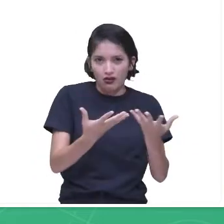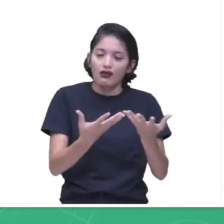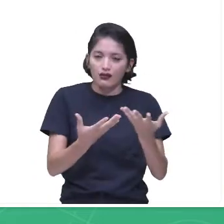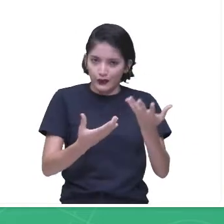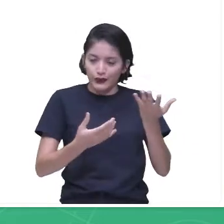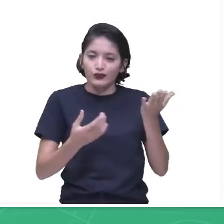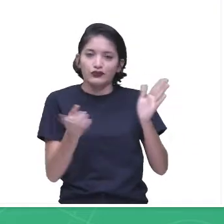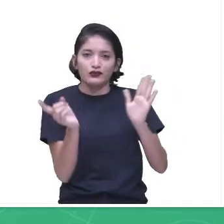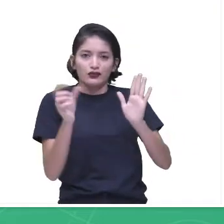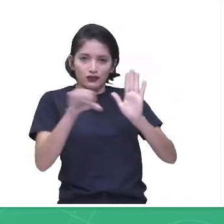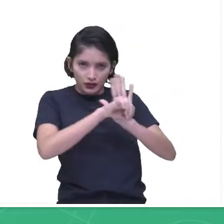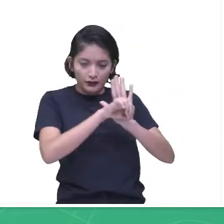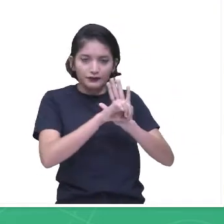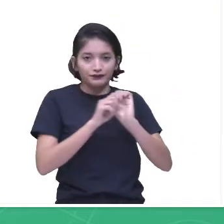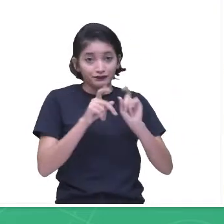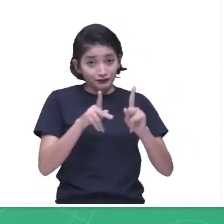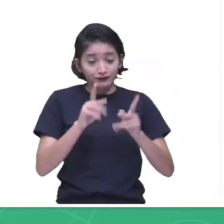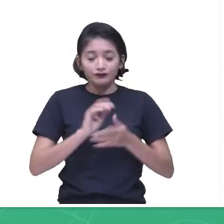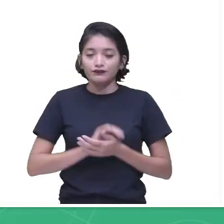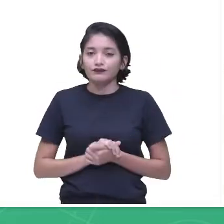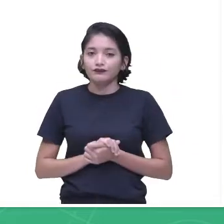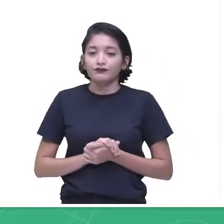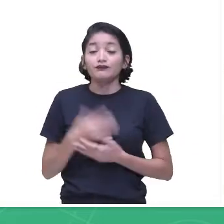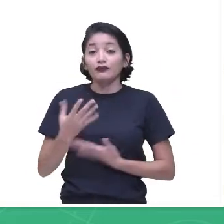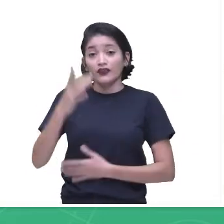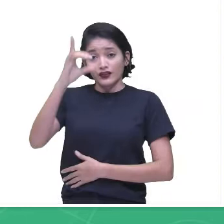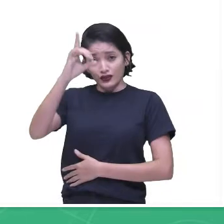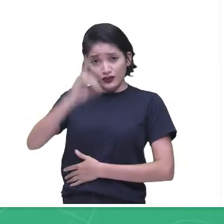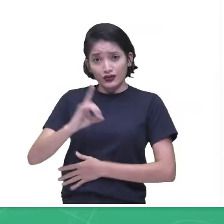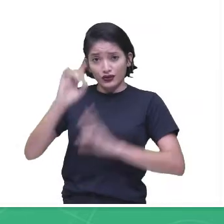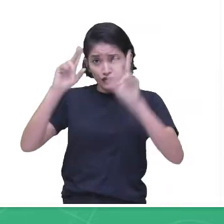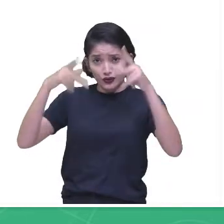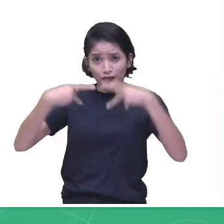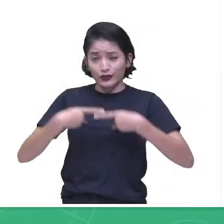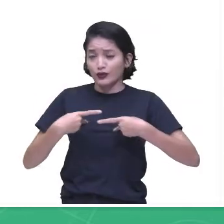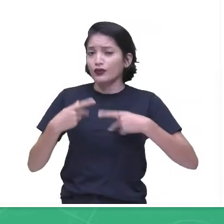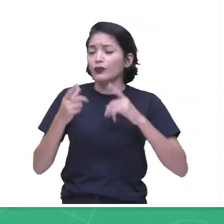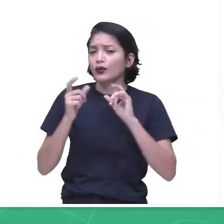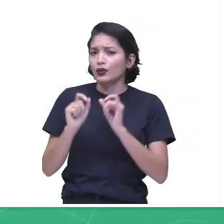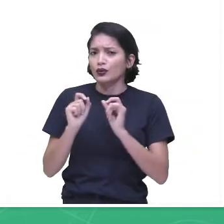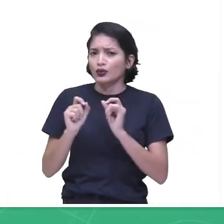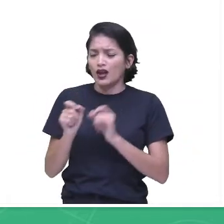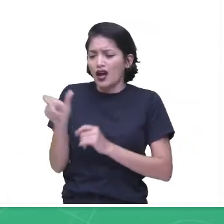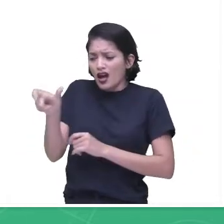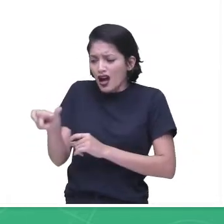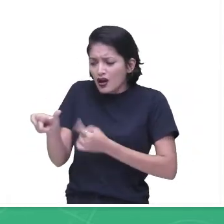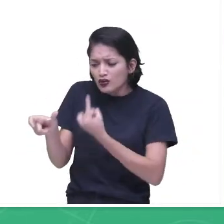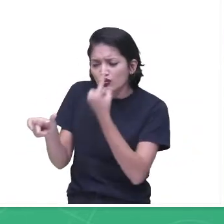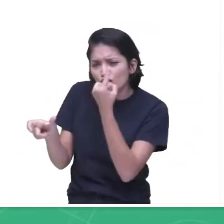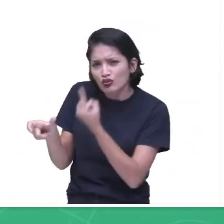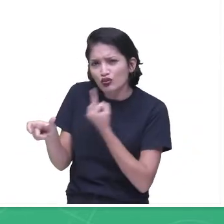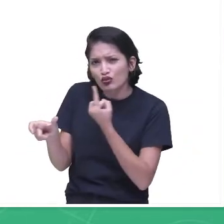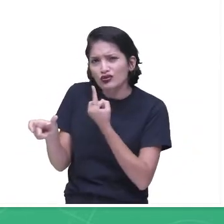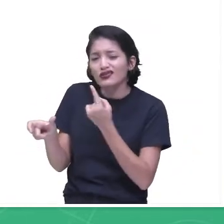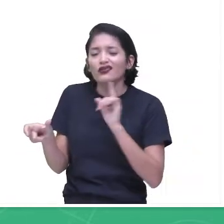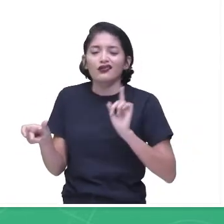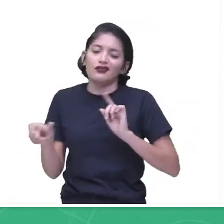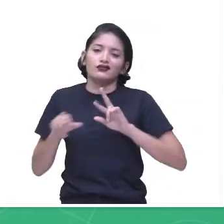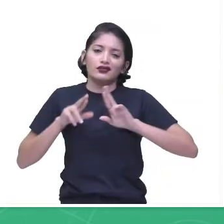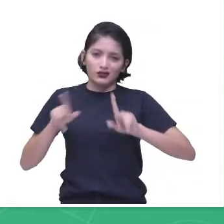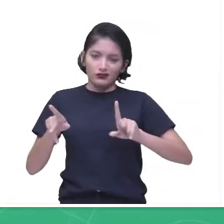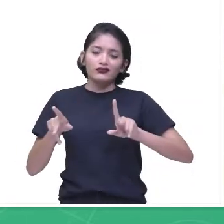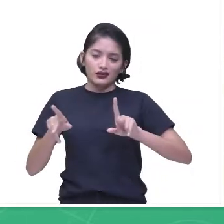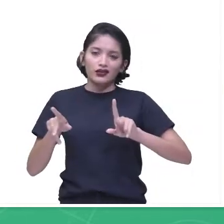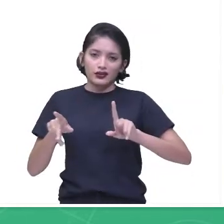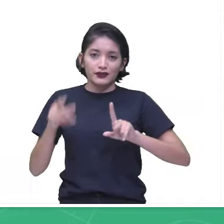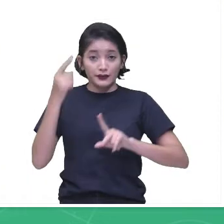isso? Muito bem. Os direitos humanos não são uma pessoa, não são uma pessoa. Interessante você